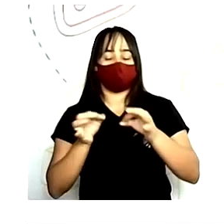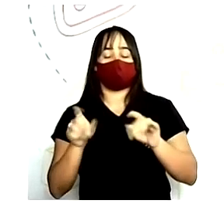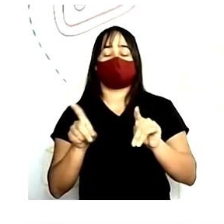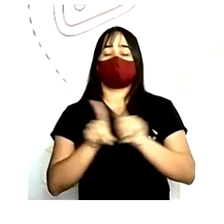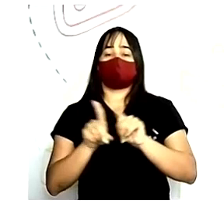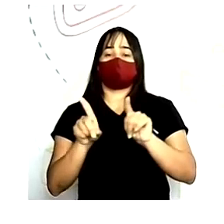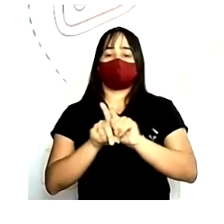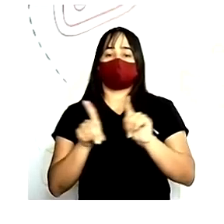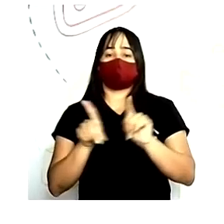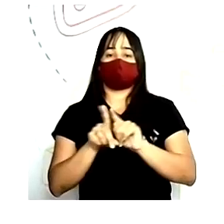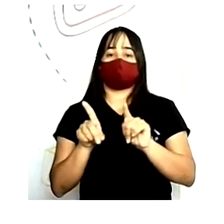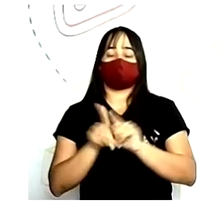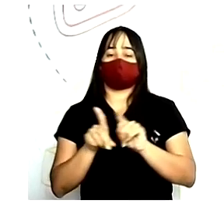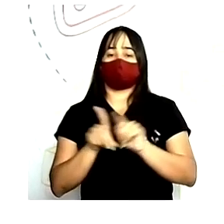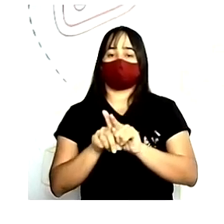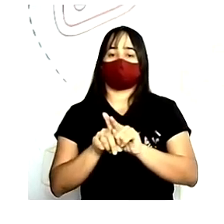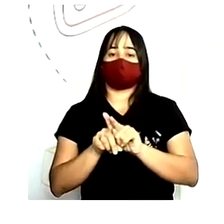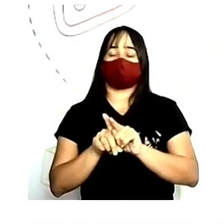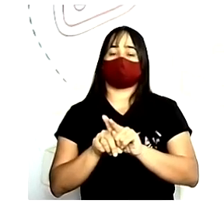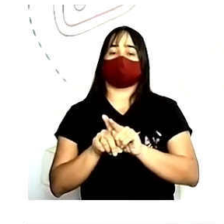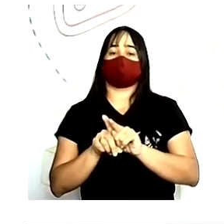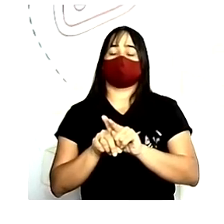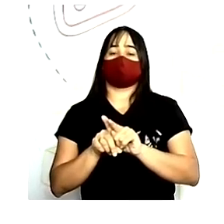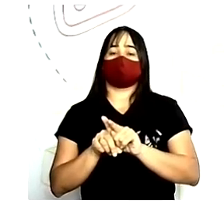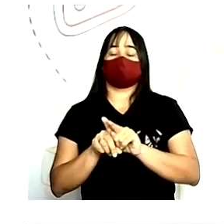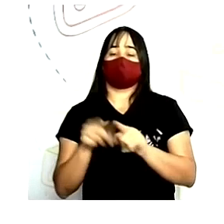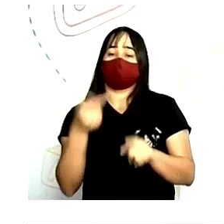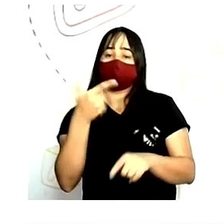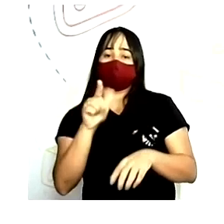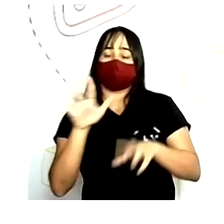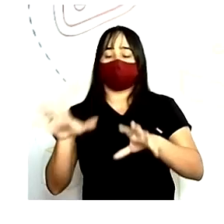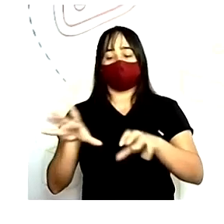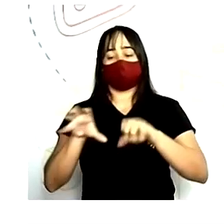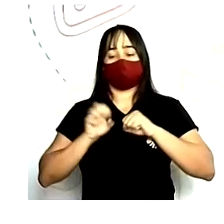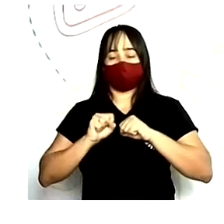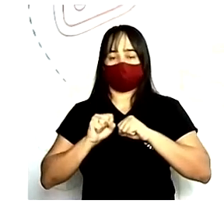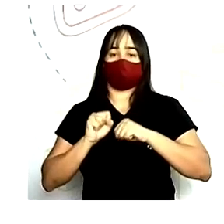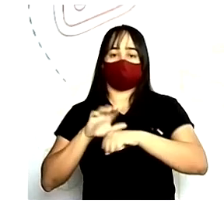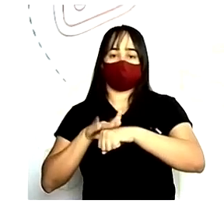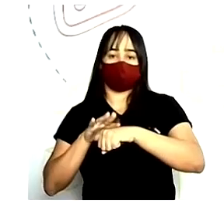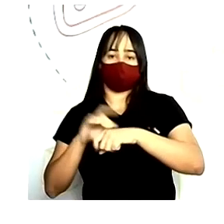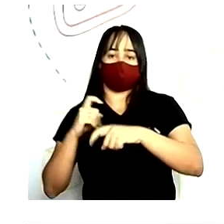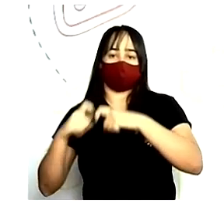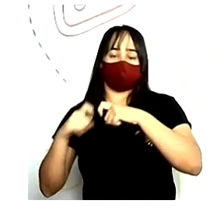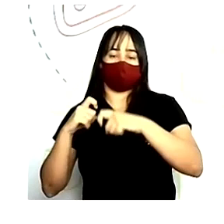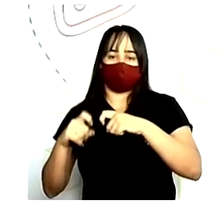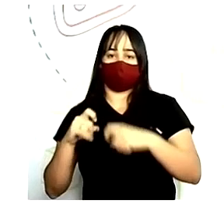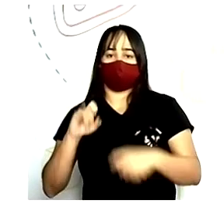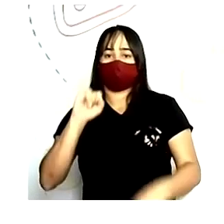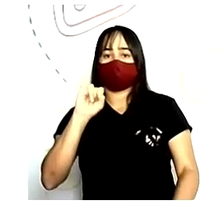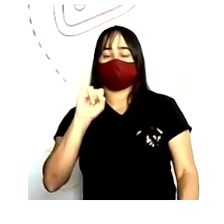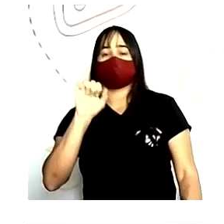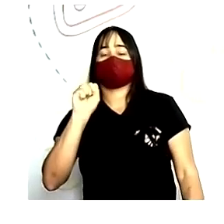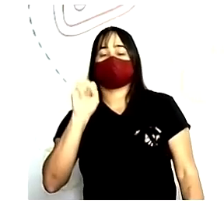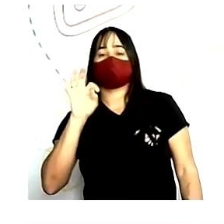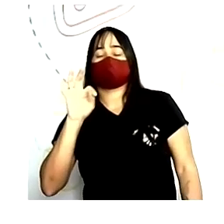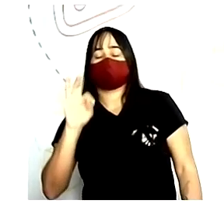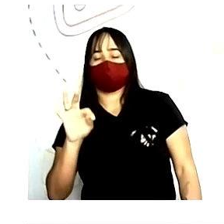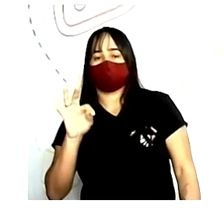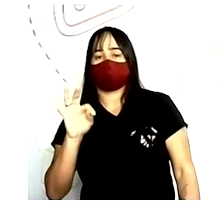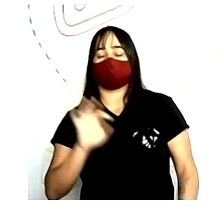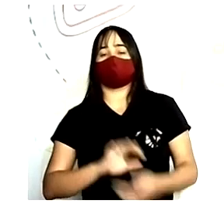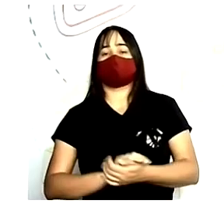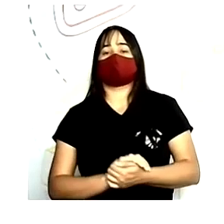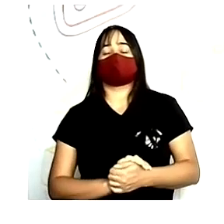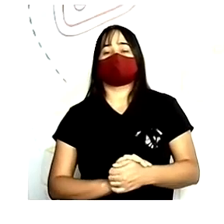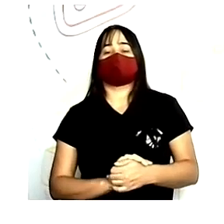doenças sexualmente transmissíveis, que hoje é conhecido como IST, hoje são infecções sexualmente